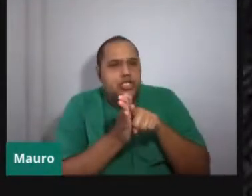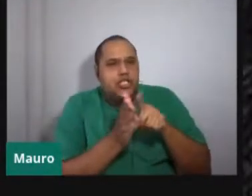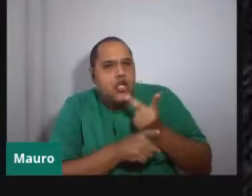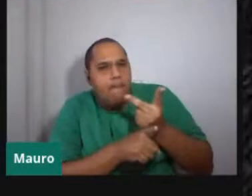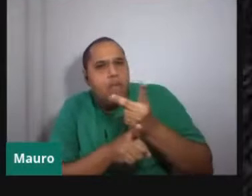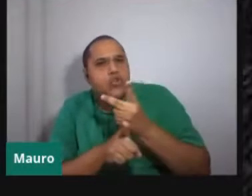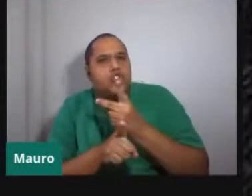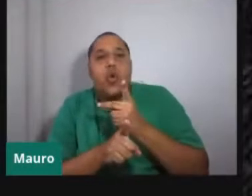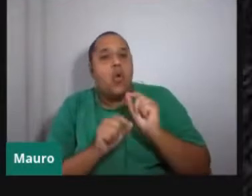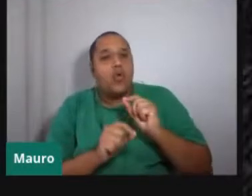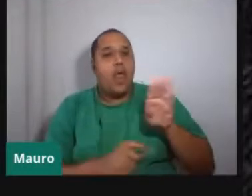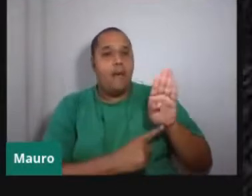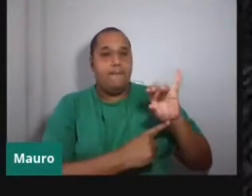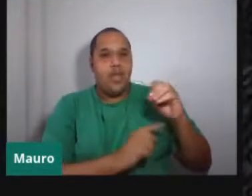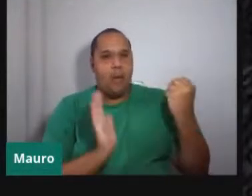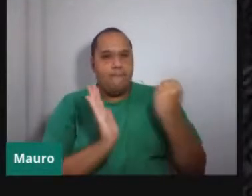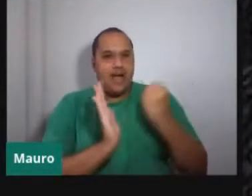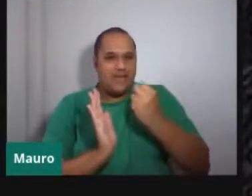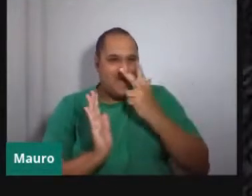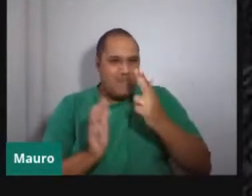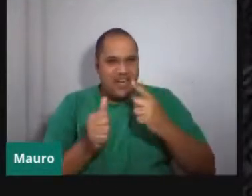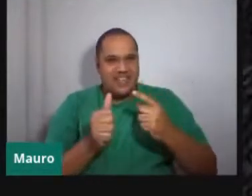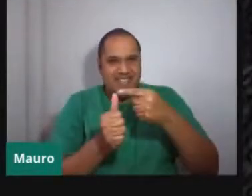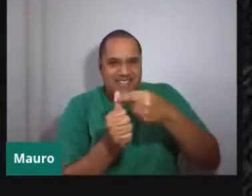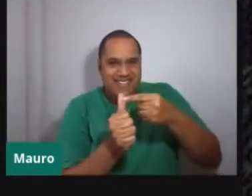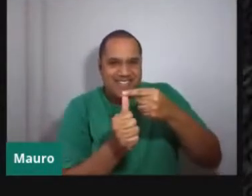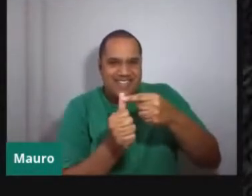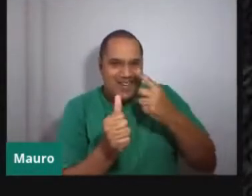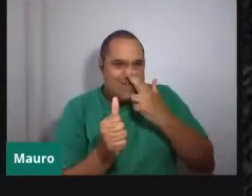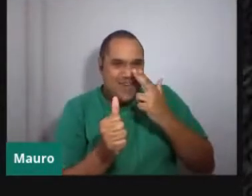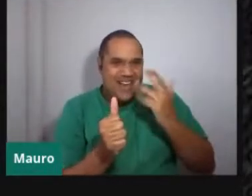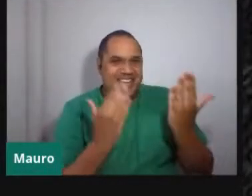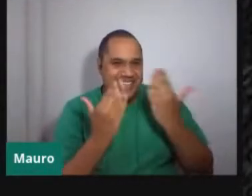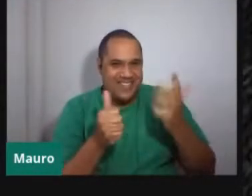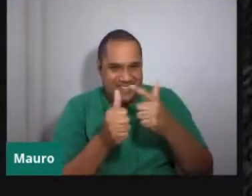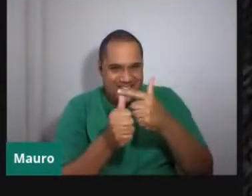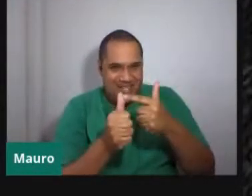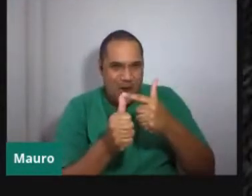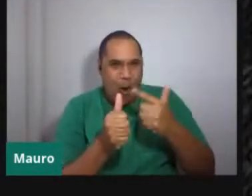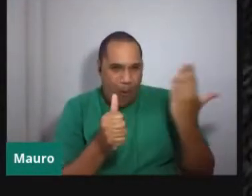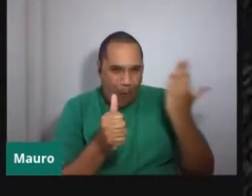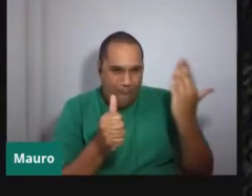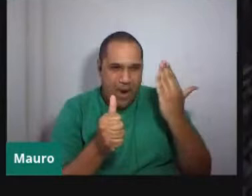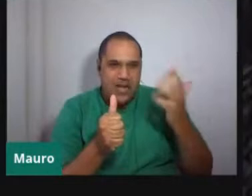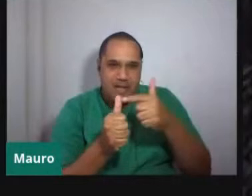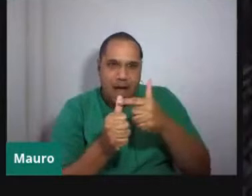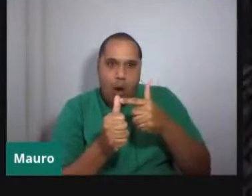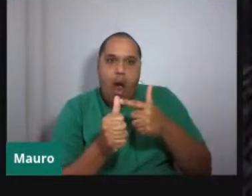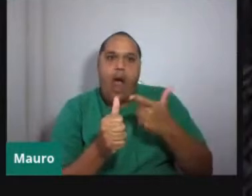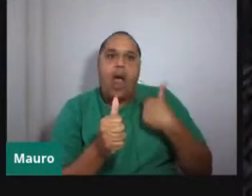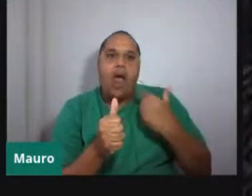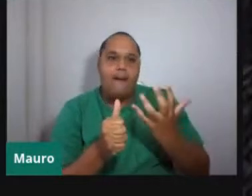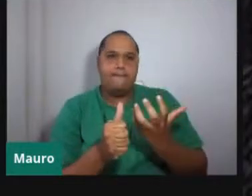assinatura cerebral, por isso que eu coloquei aqui um fingerprint, né, como se fosse uma digital, que sinaliza vulnerabilidade